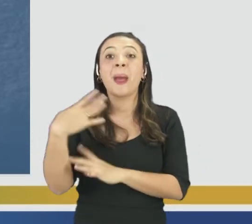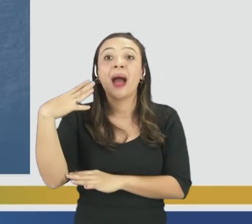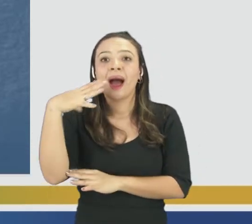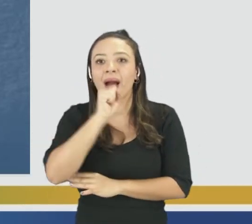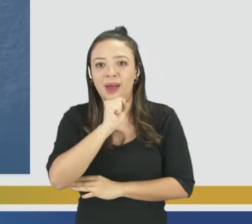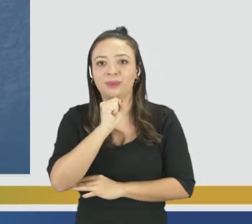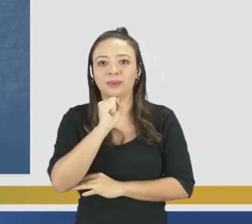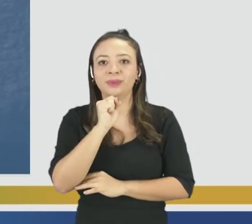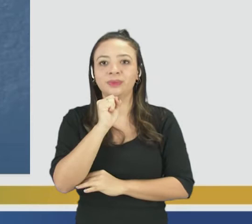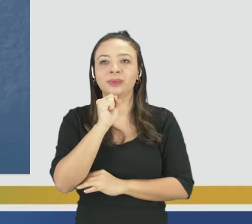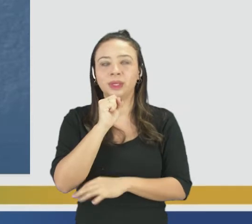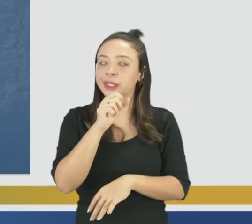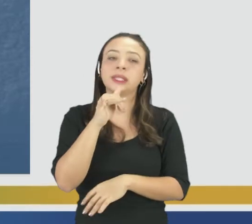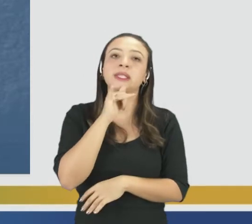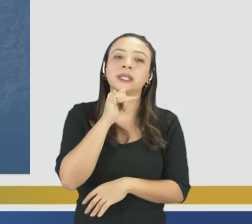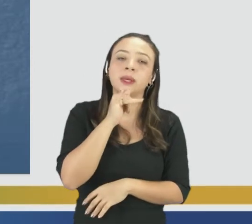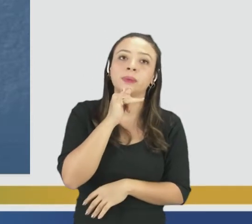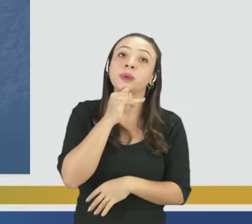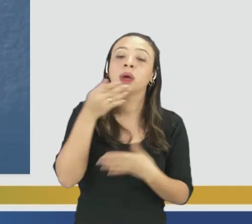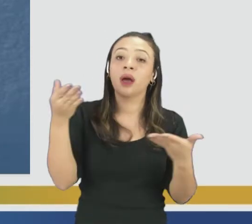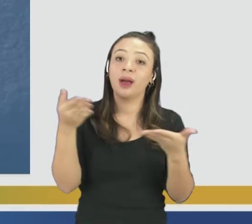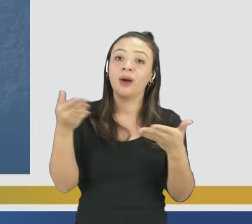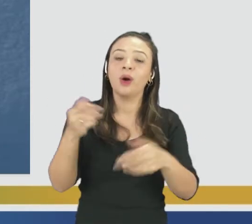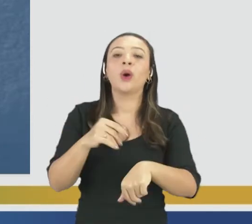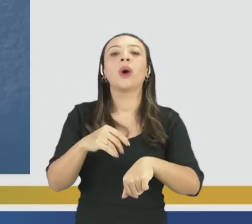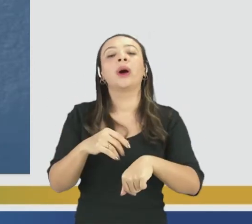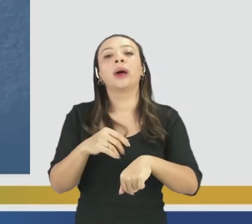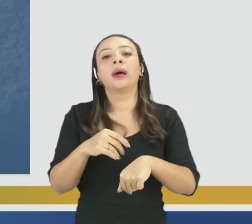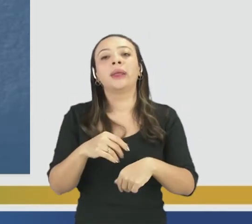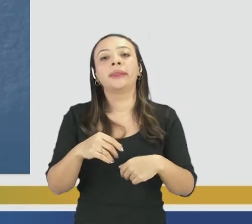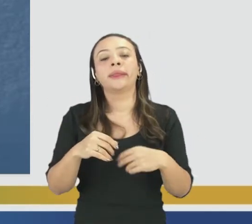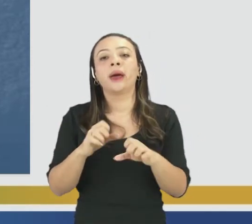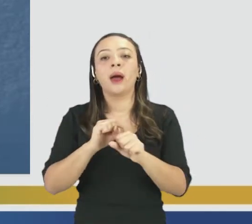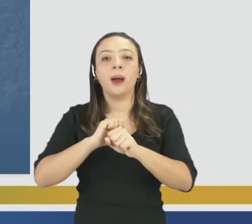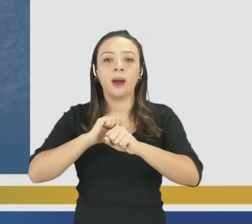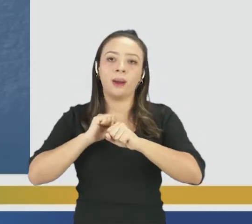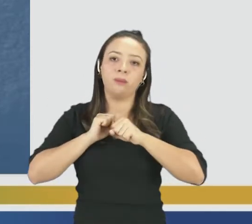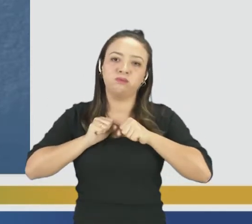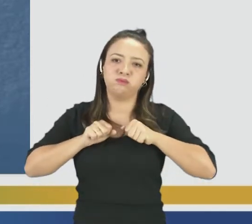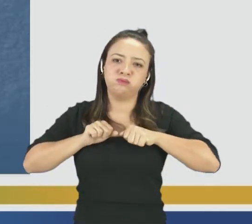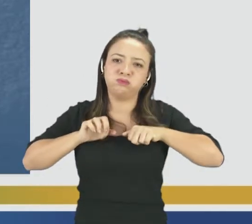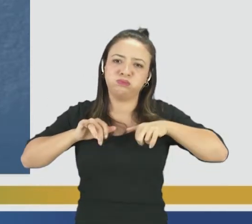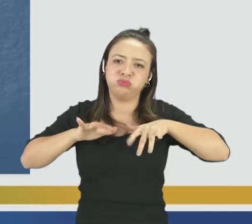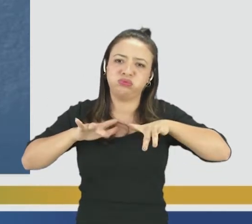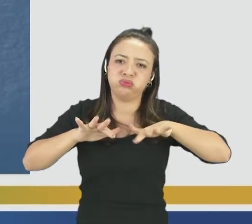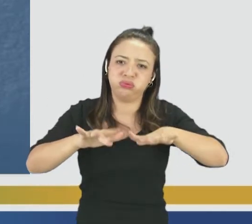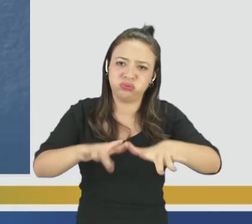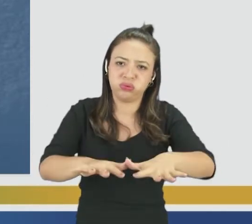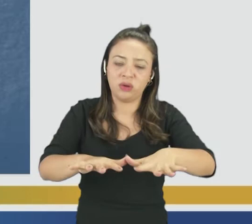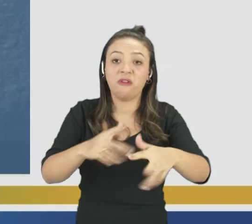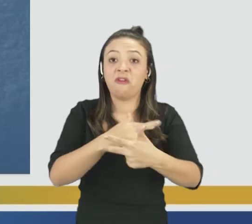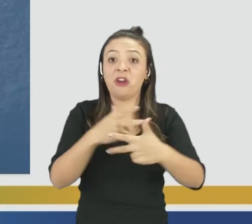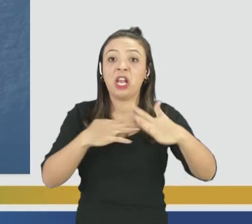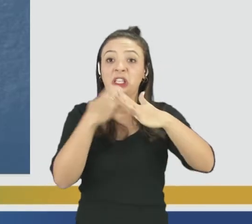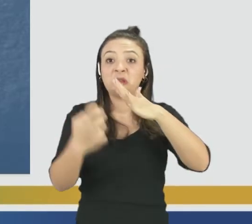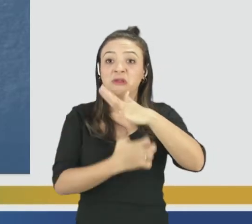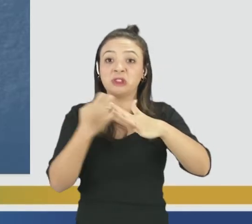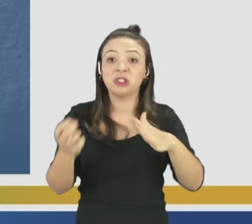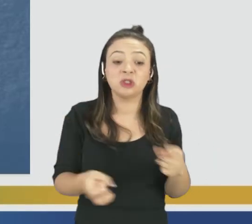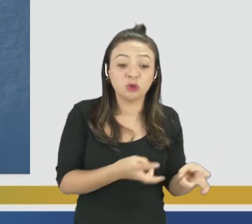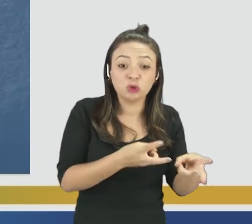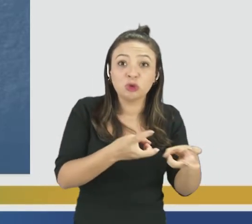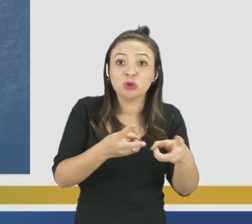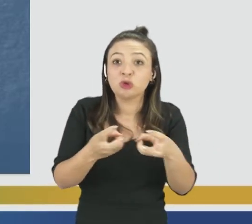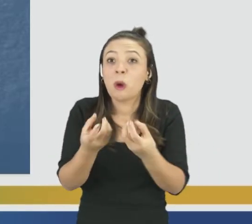operações mesmo no período da pandemia nós temos que empresas ganharam bilhões em um único dia